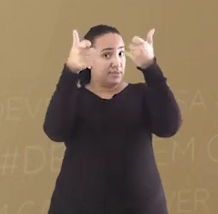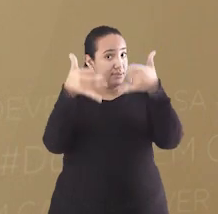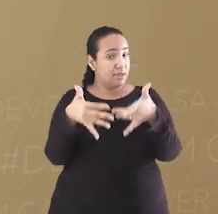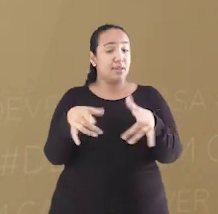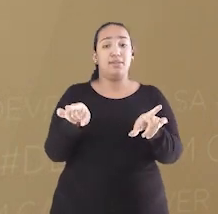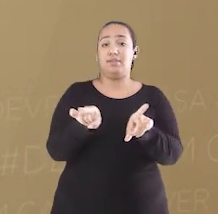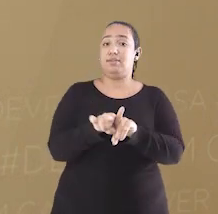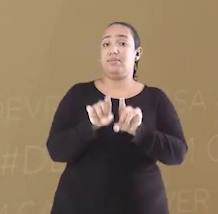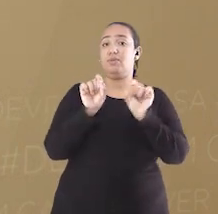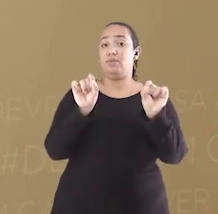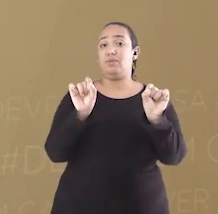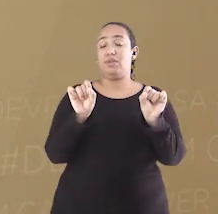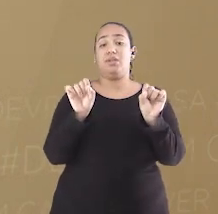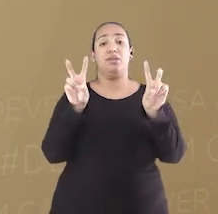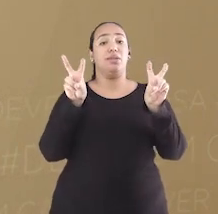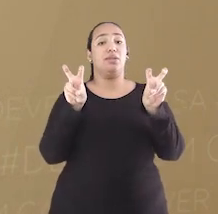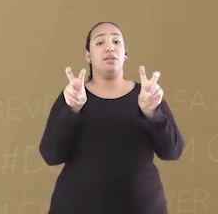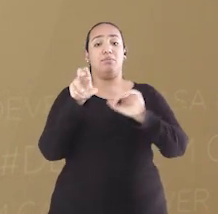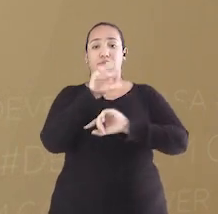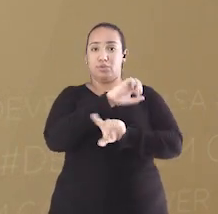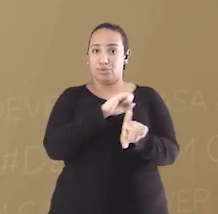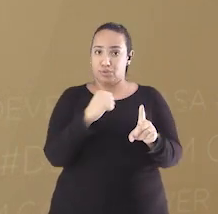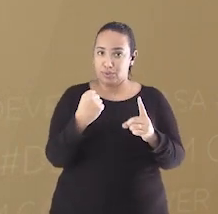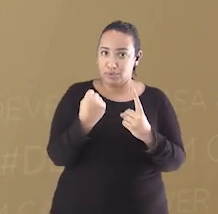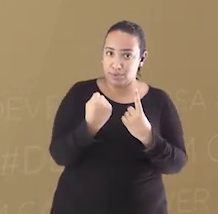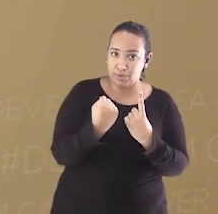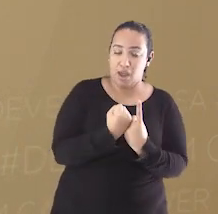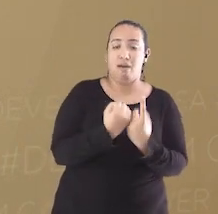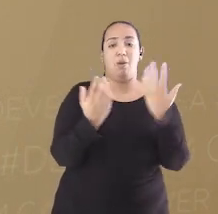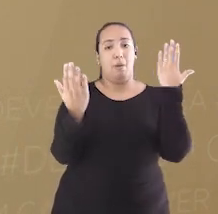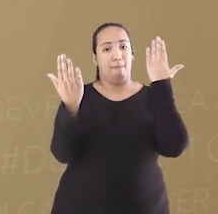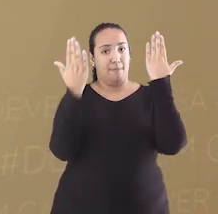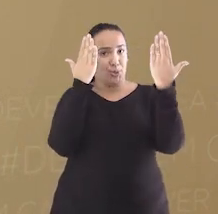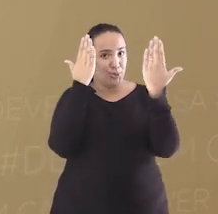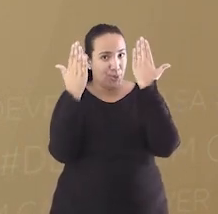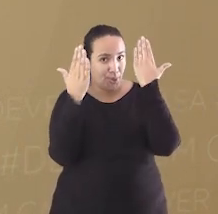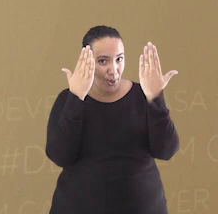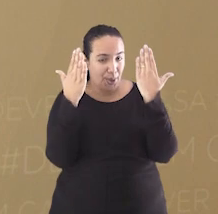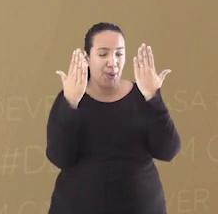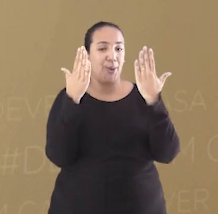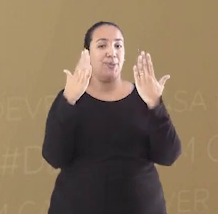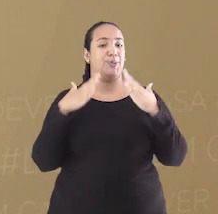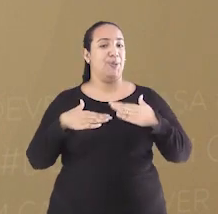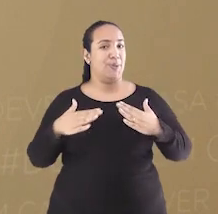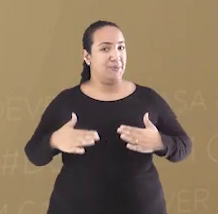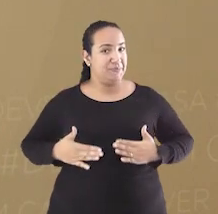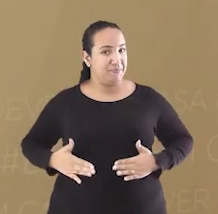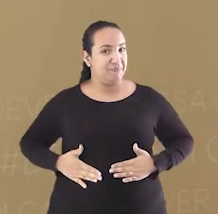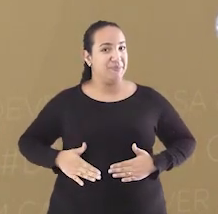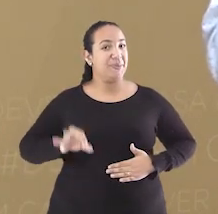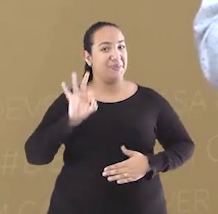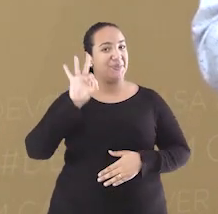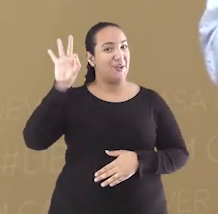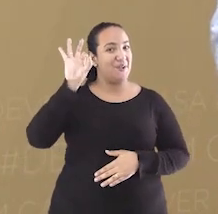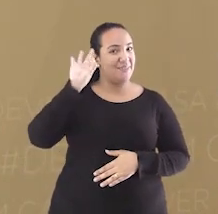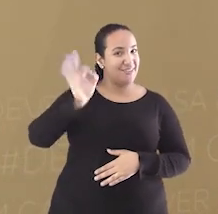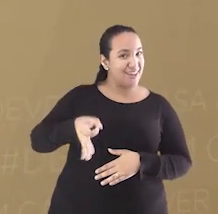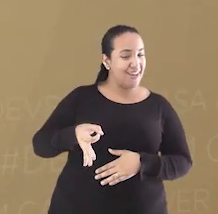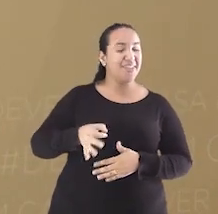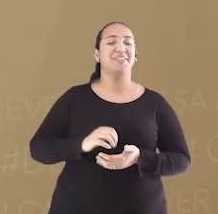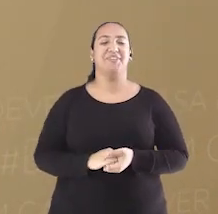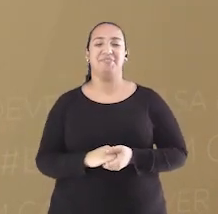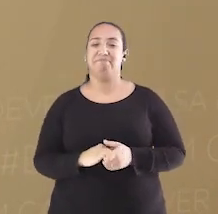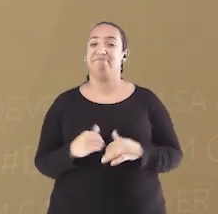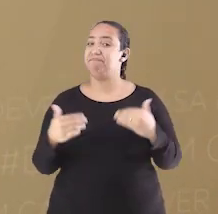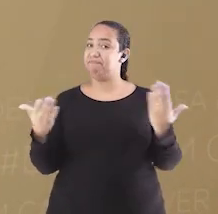de questões sociais, biológicas e psicológicas. Top demais, não acha?